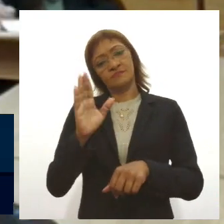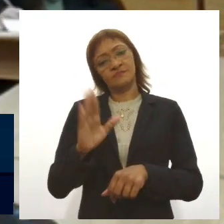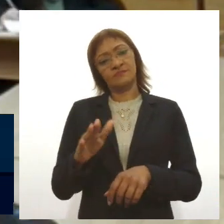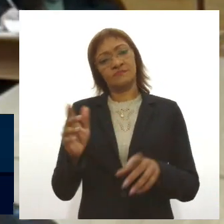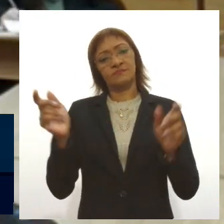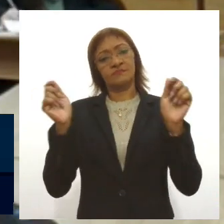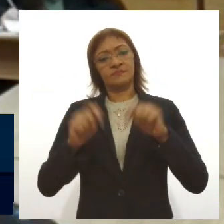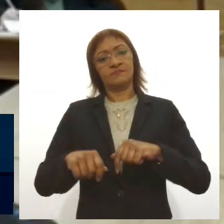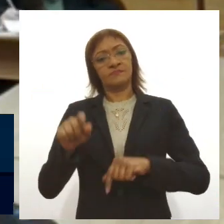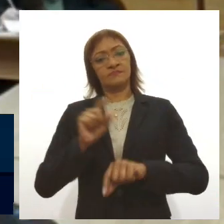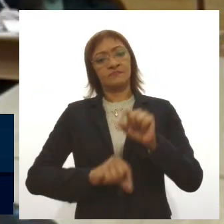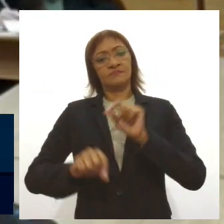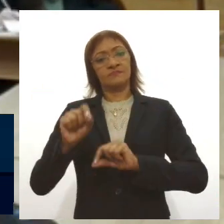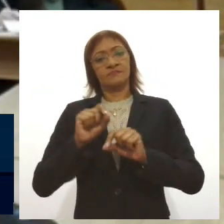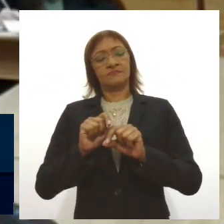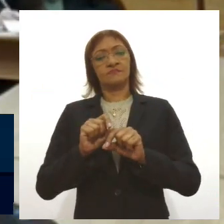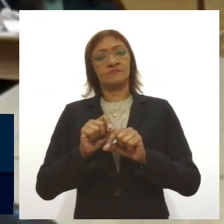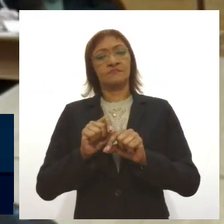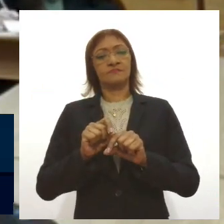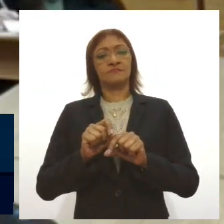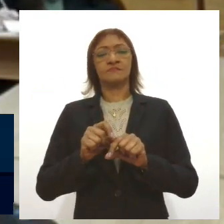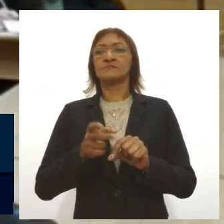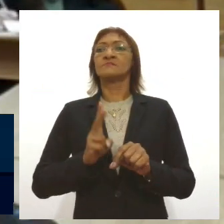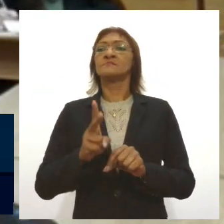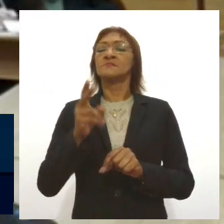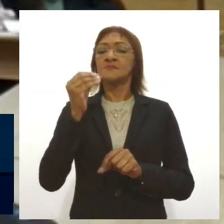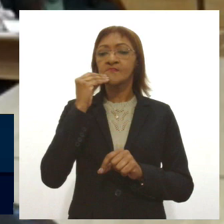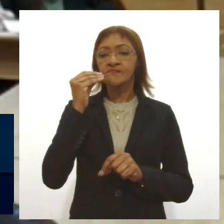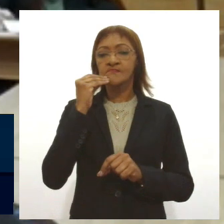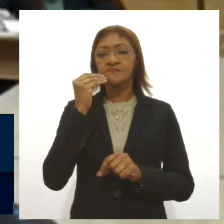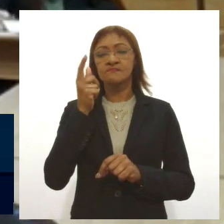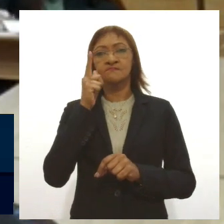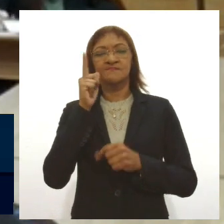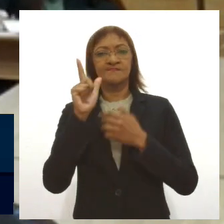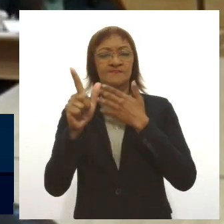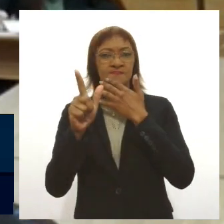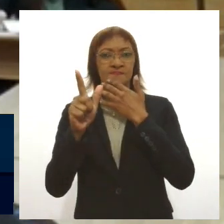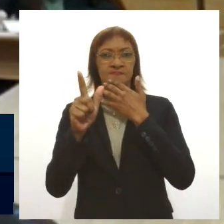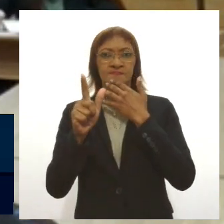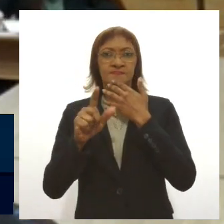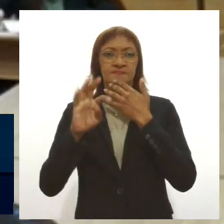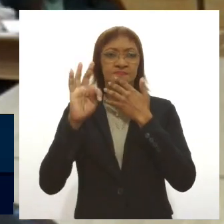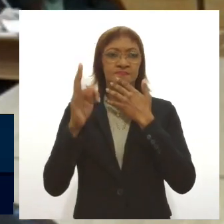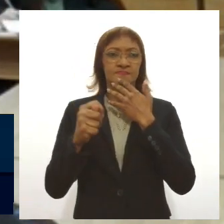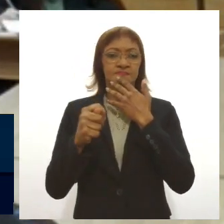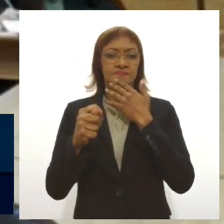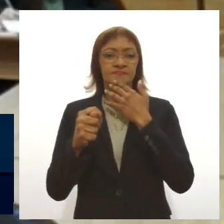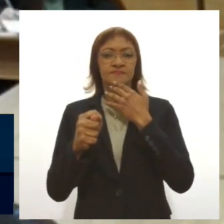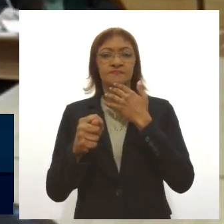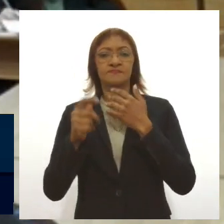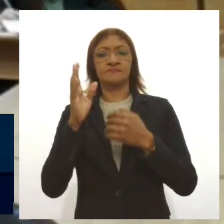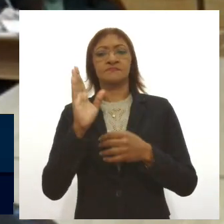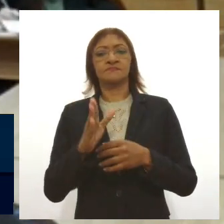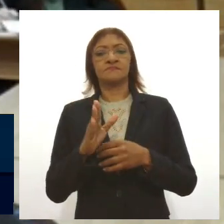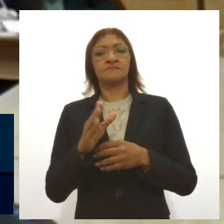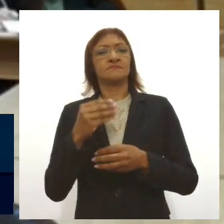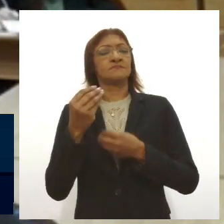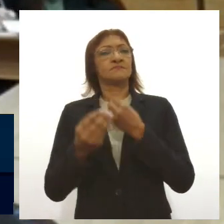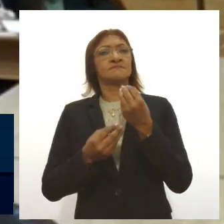apto a não perder as oportunidades de investimento que vão ocorrer, não só na esfera pública,